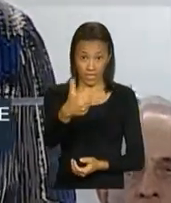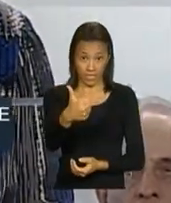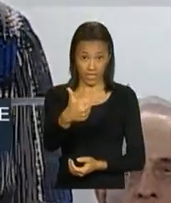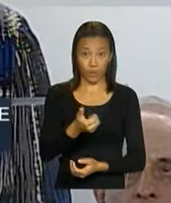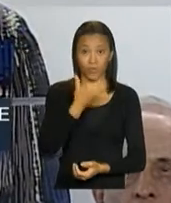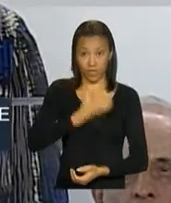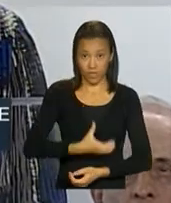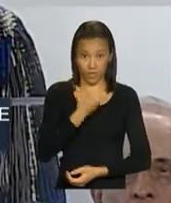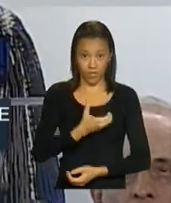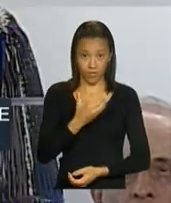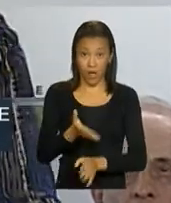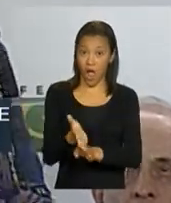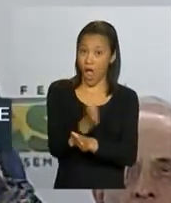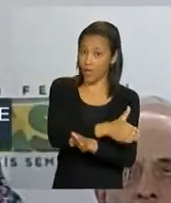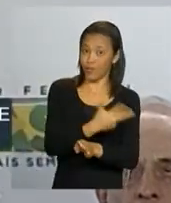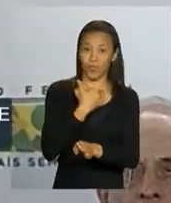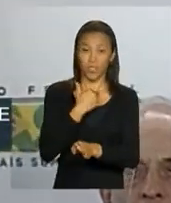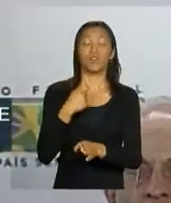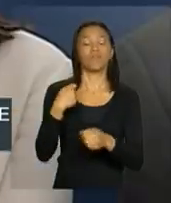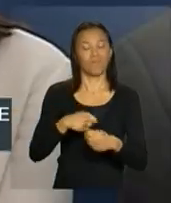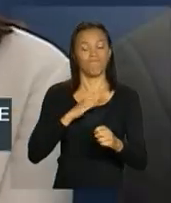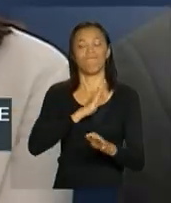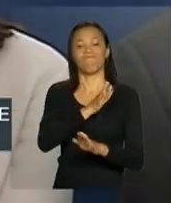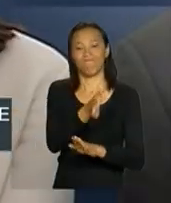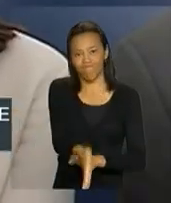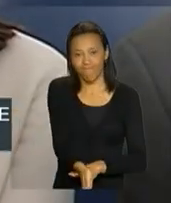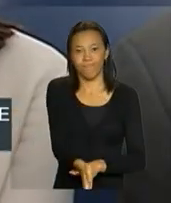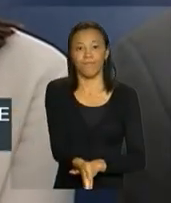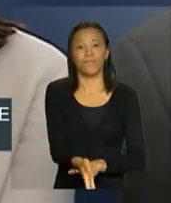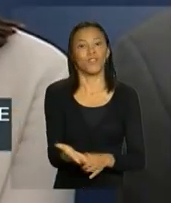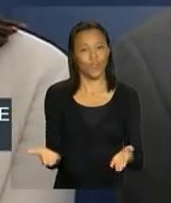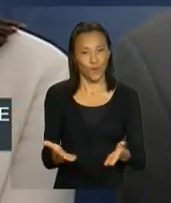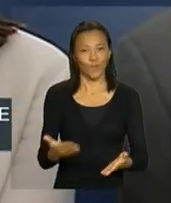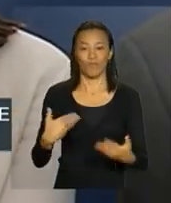Trinta e Um de dezembro e cumprir cumprir